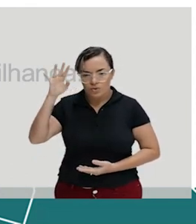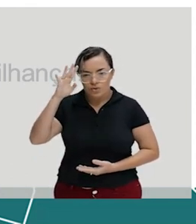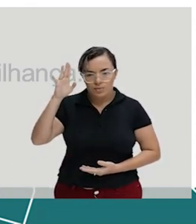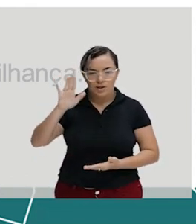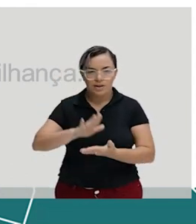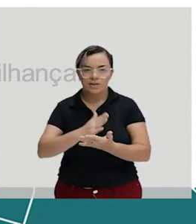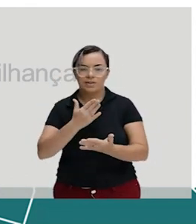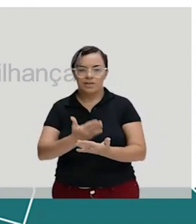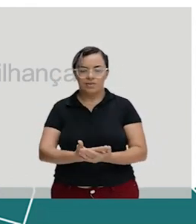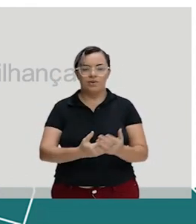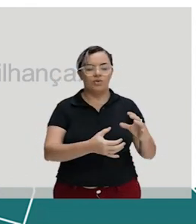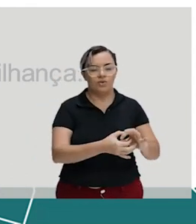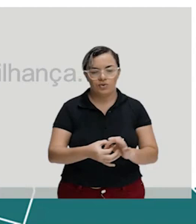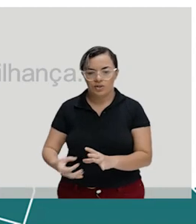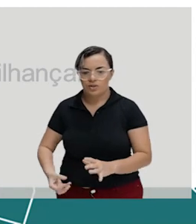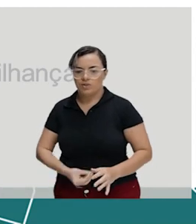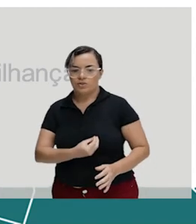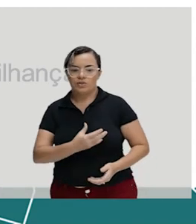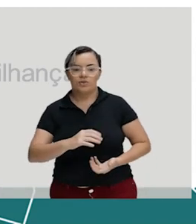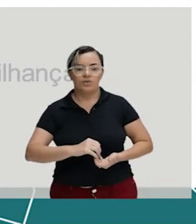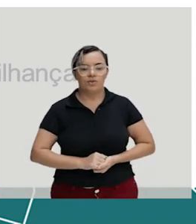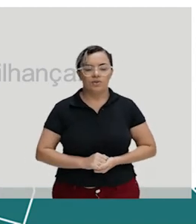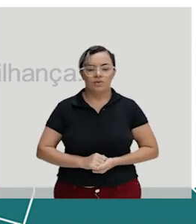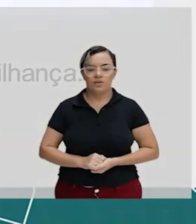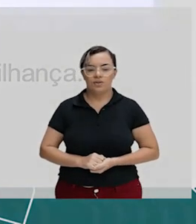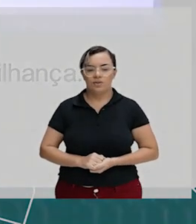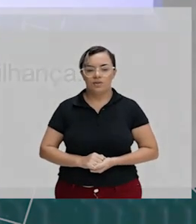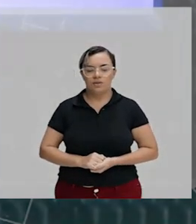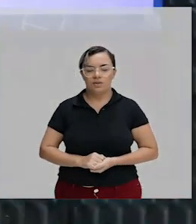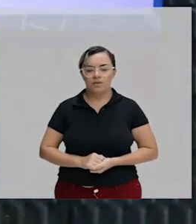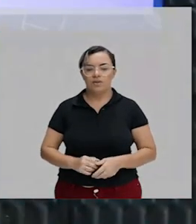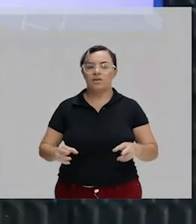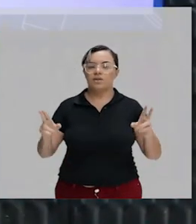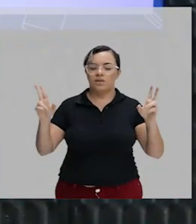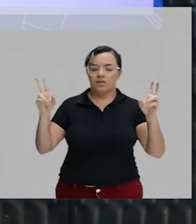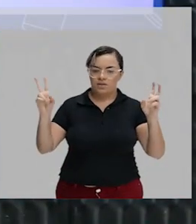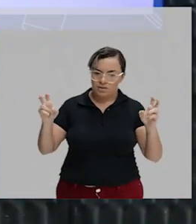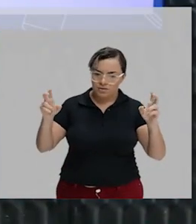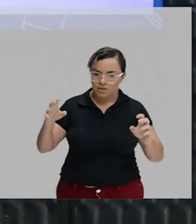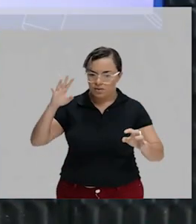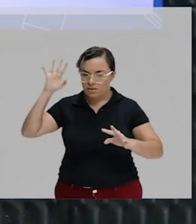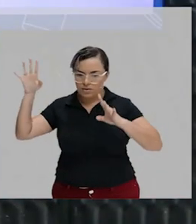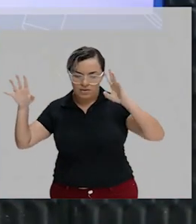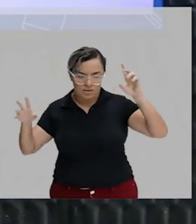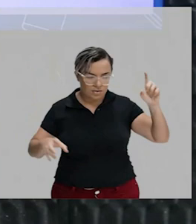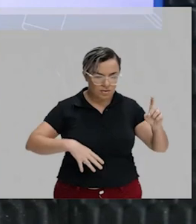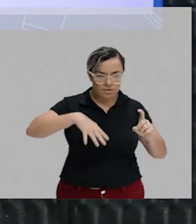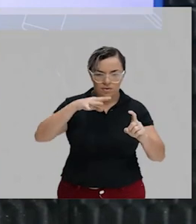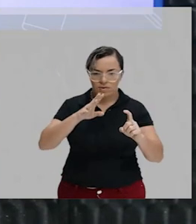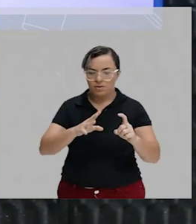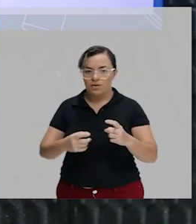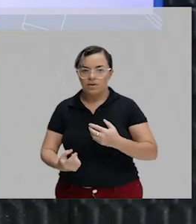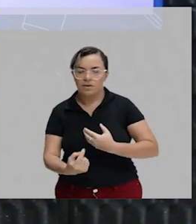ênfase a temas imaginários místicos E subjetivos então nós falamos há pouco aquilo que é